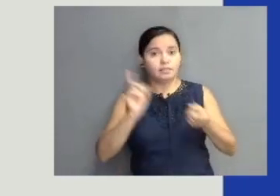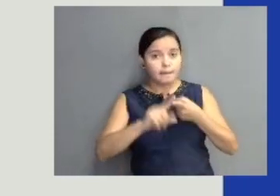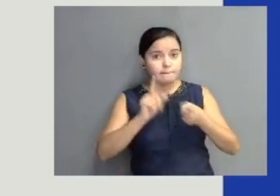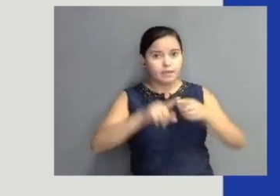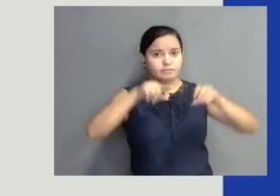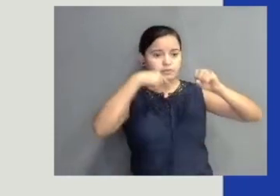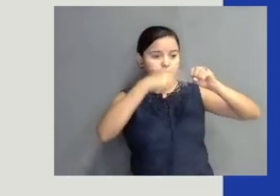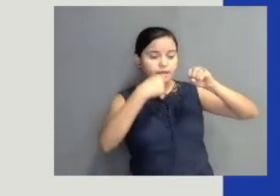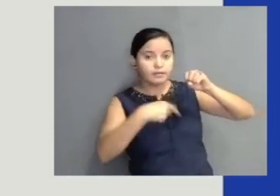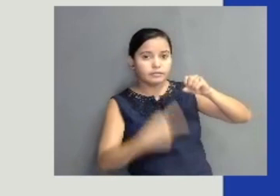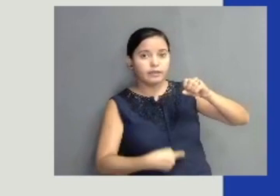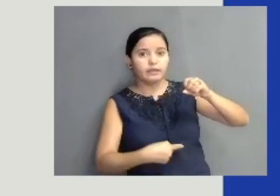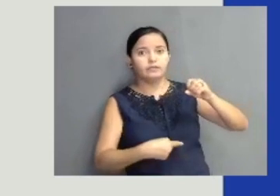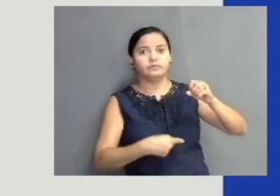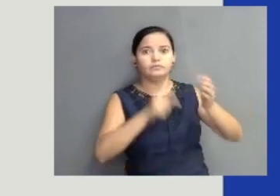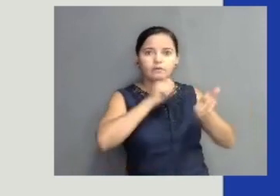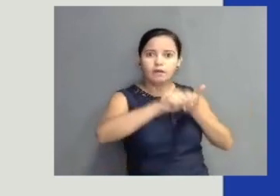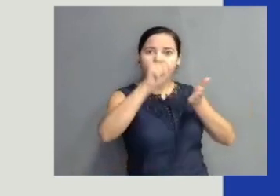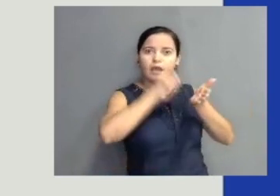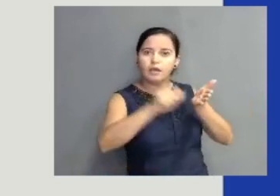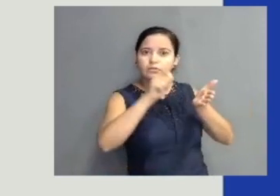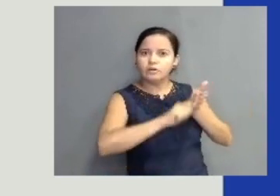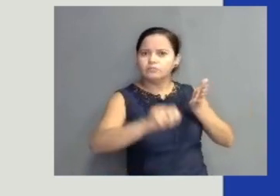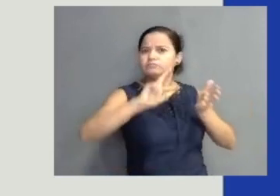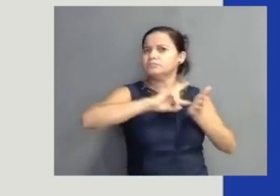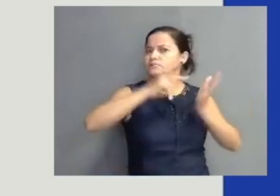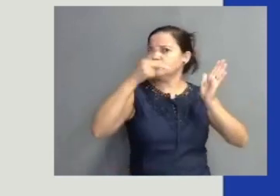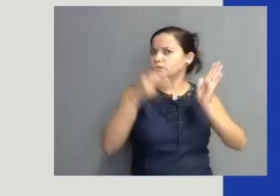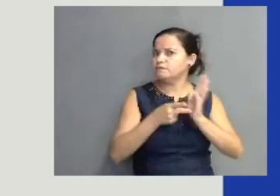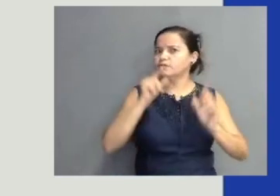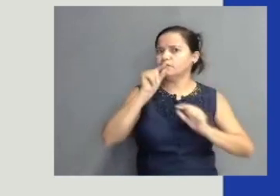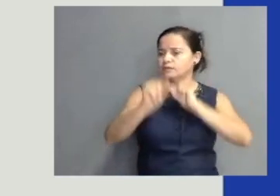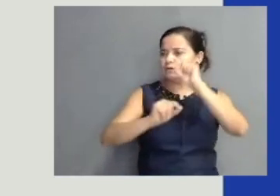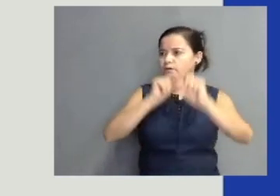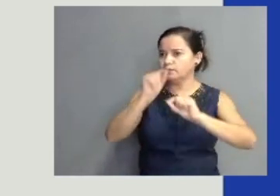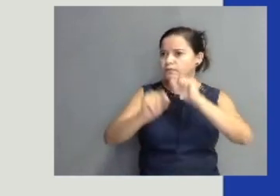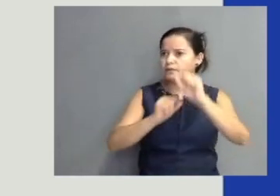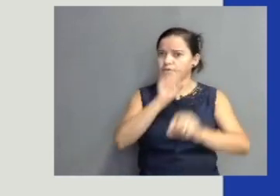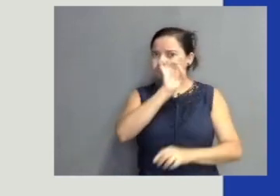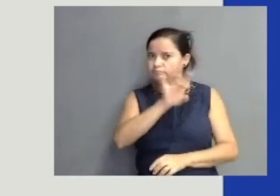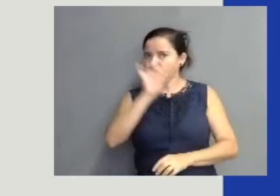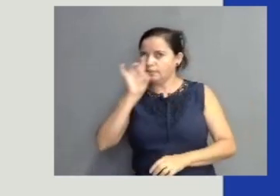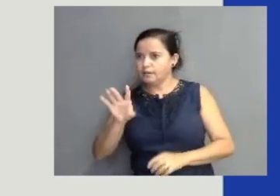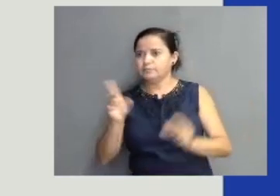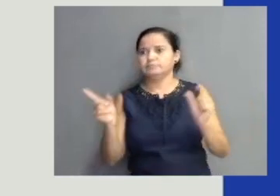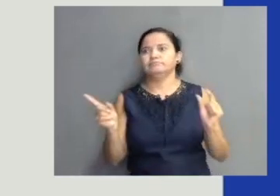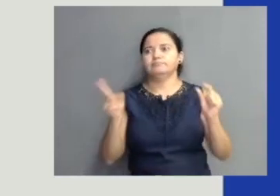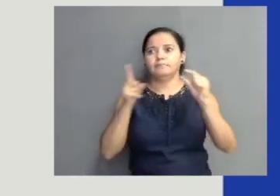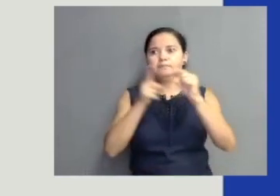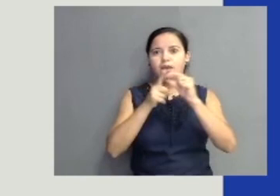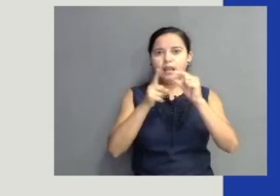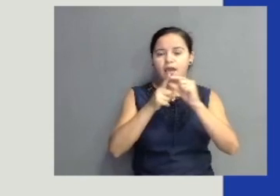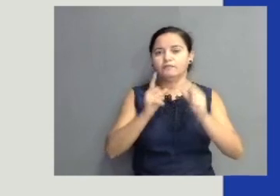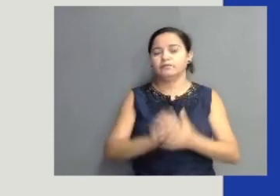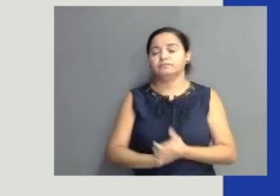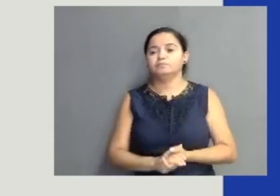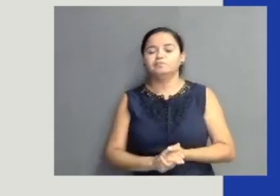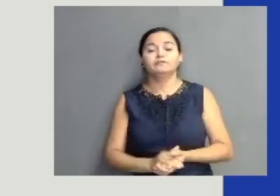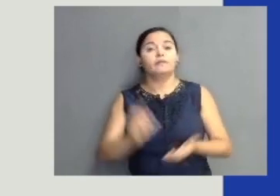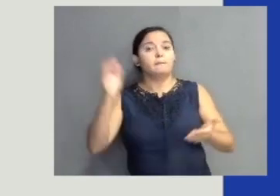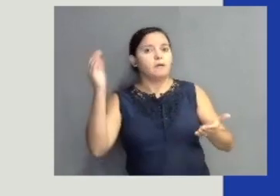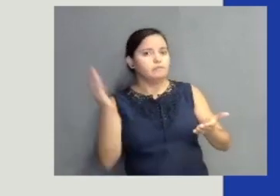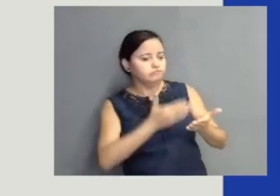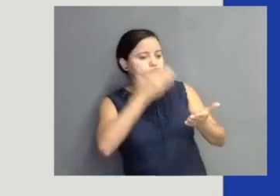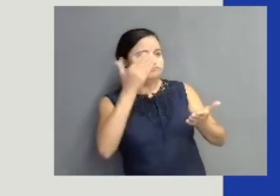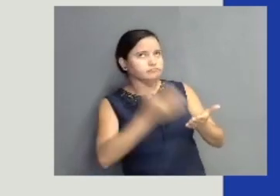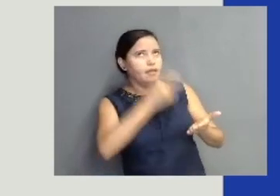caderno e em seguida o significado de cada uma delas. É muito importante, tá? Revise seu glossário